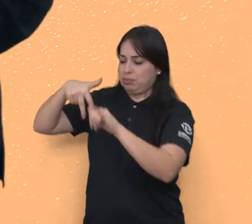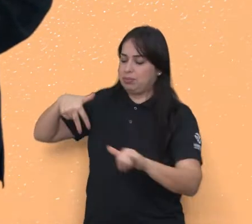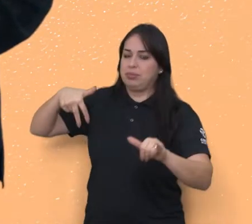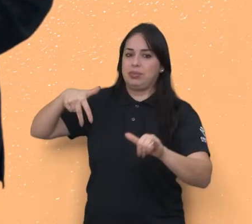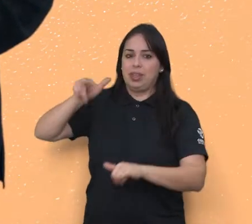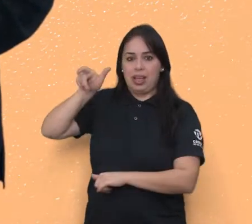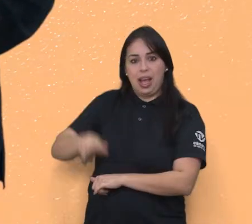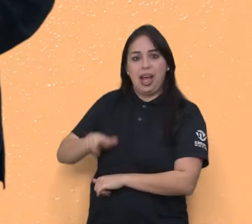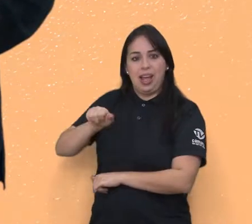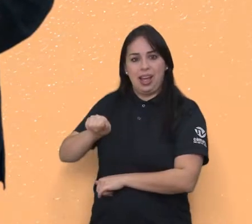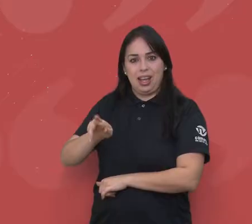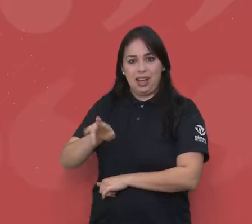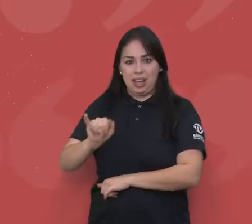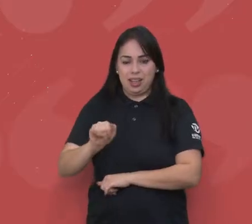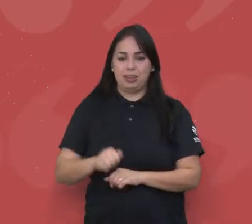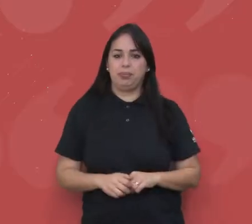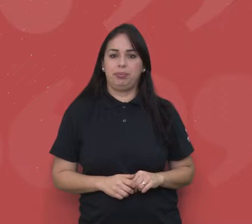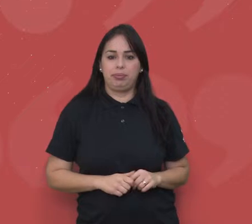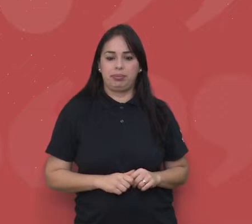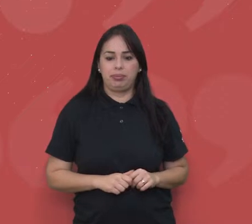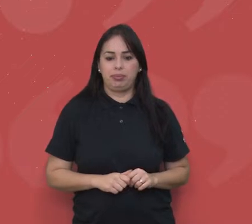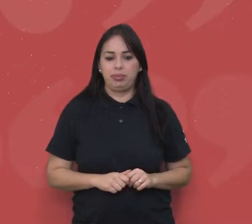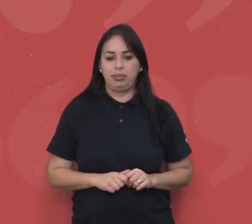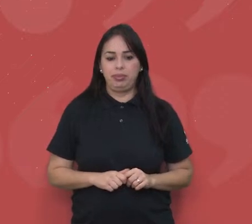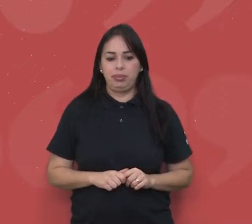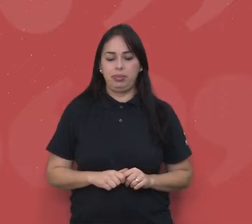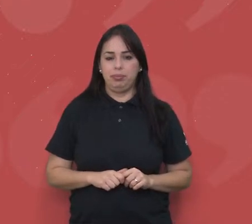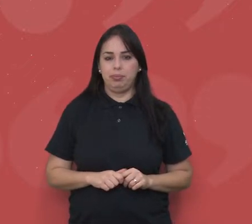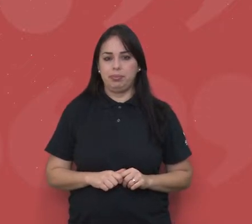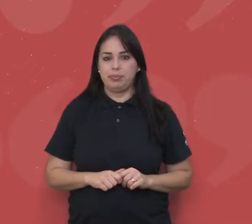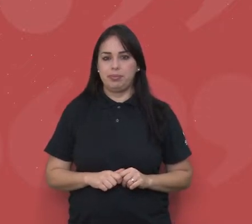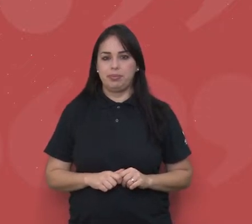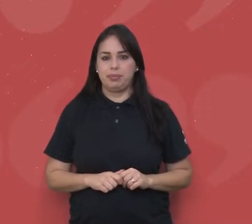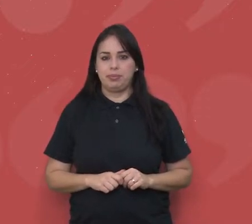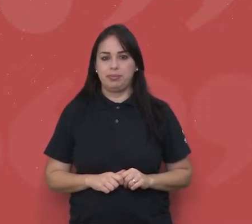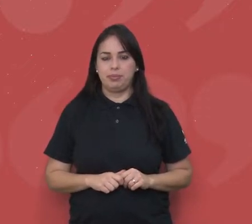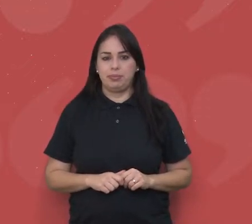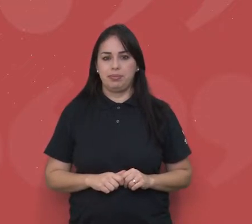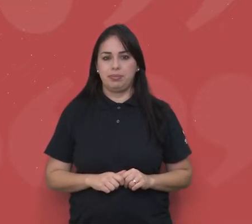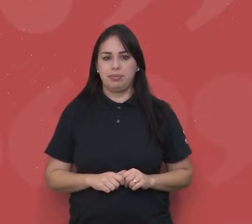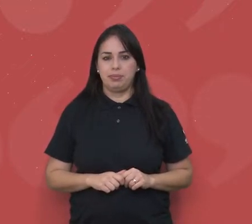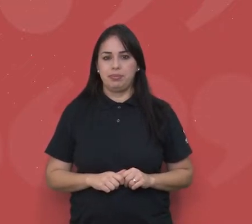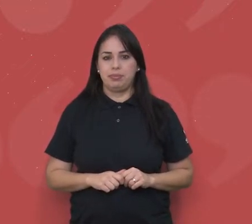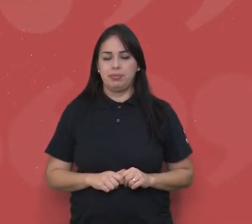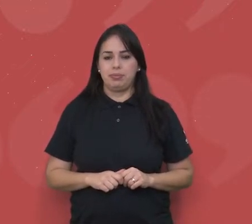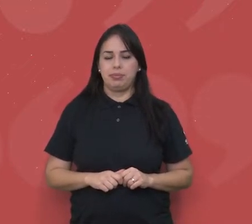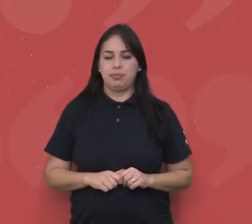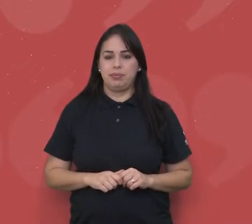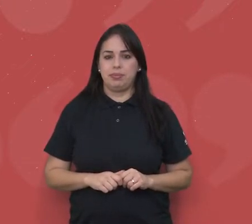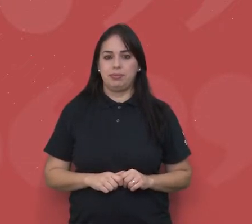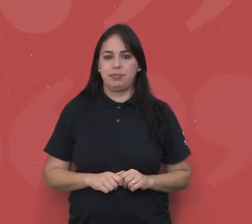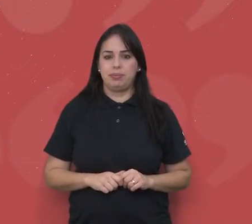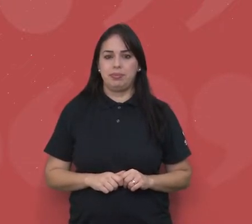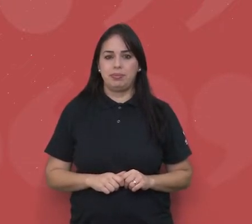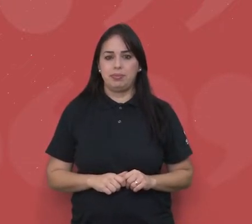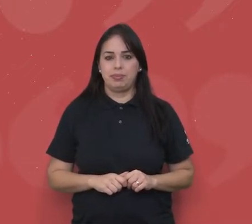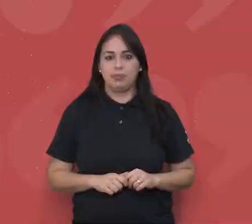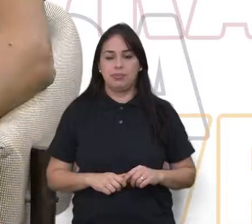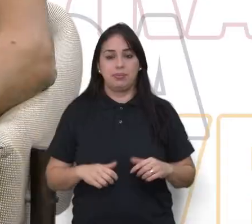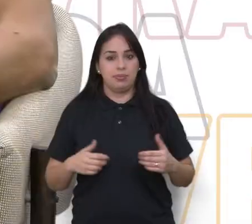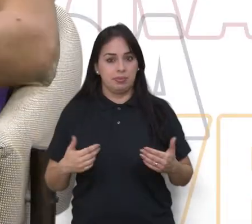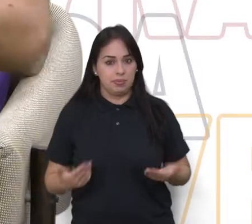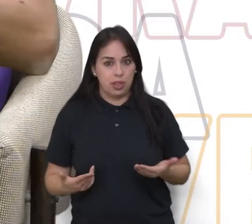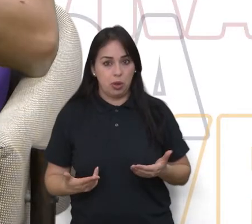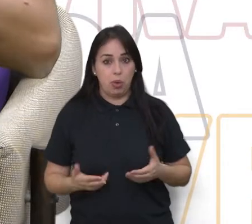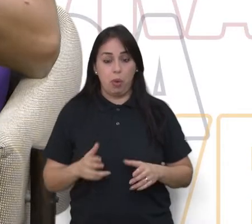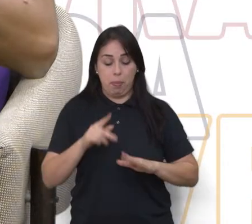palavra, Ari Pereira. Como o projeto Reciclaí tem se mantido ao longo desses anos?